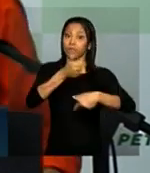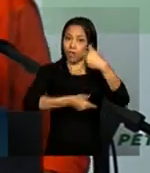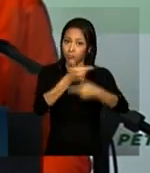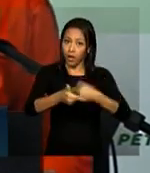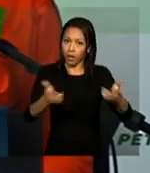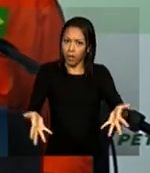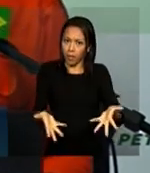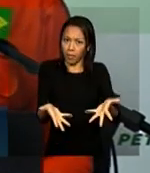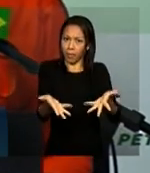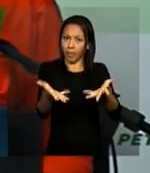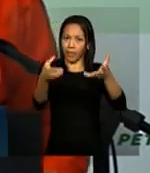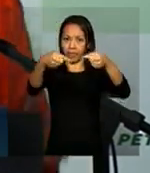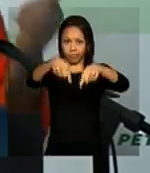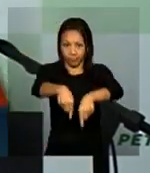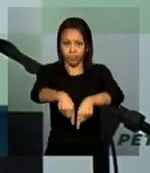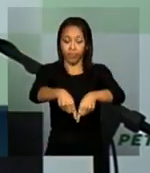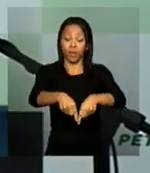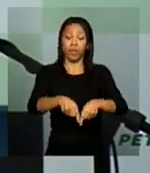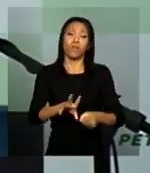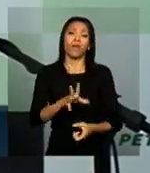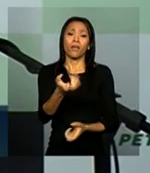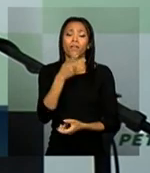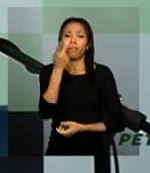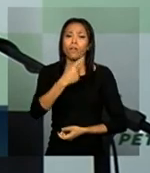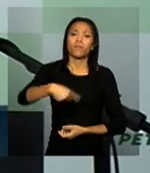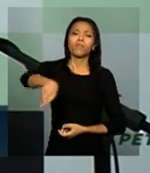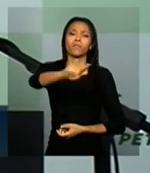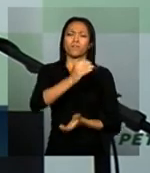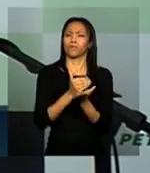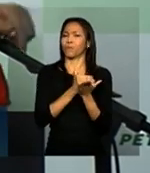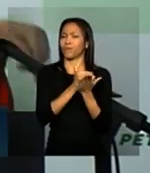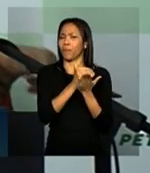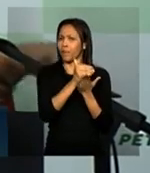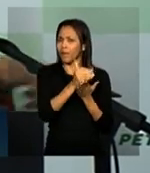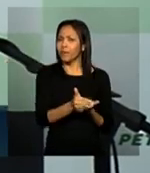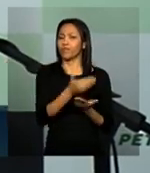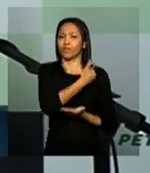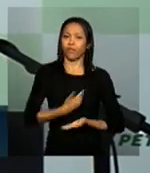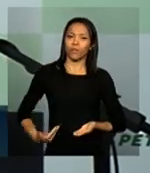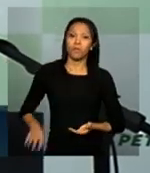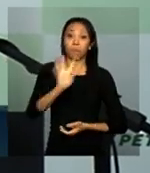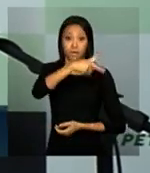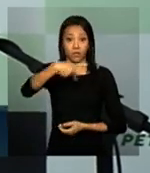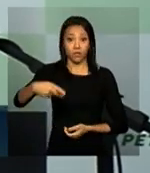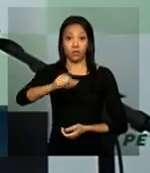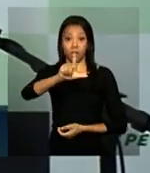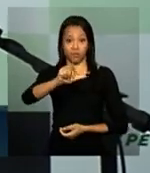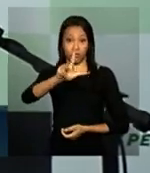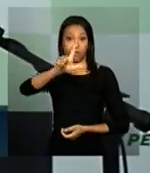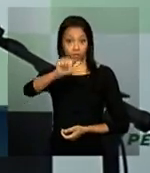dizer para vocês que logo no início do governo do presidente Lula,